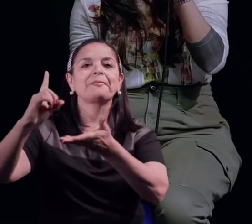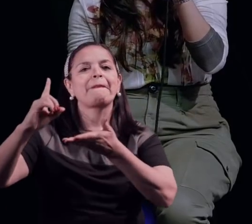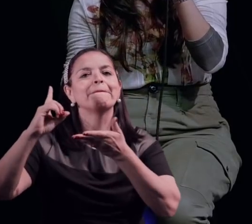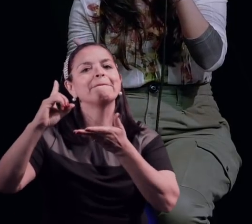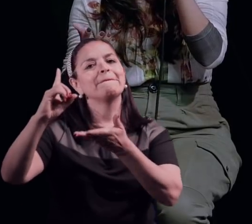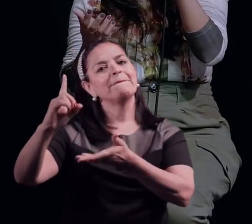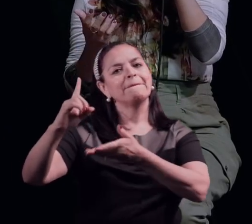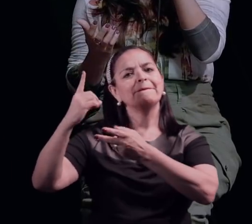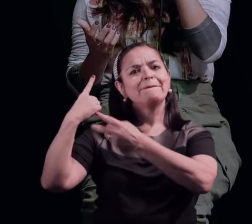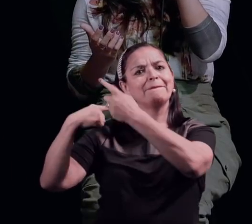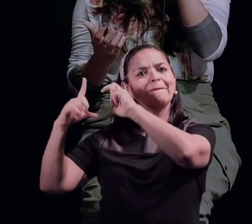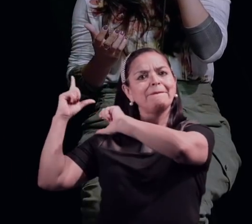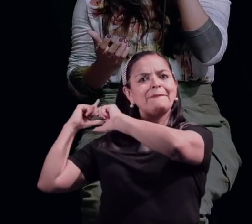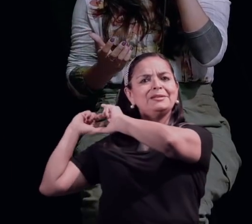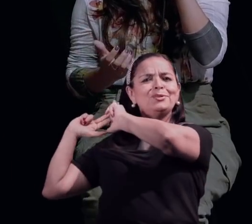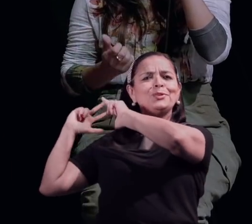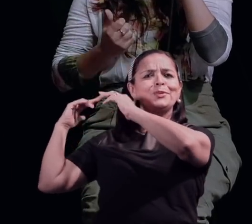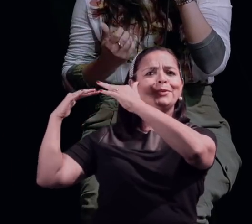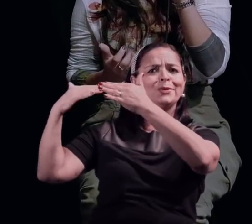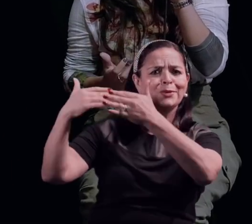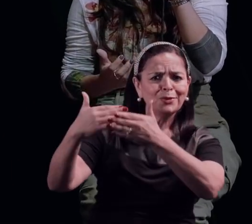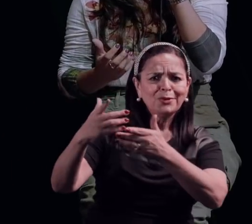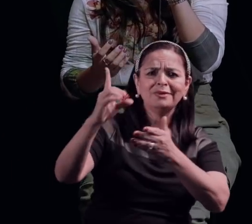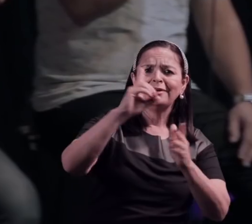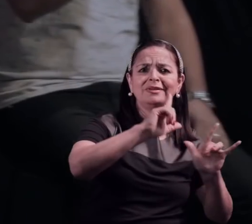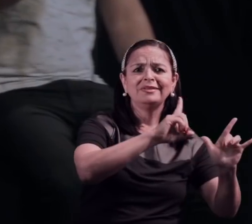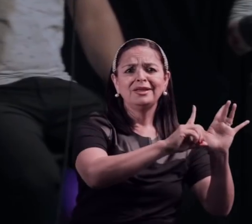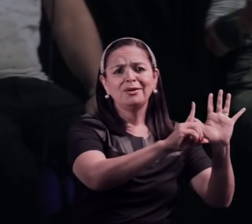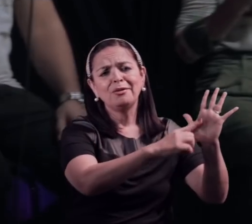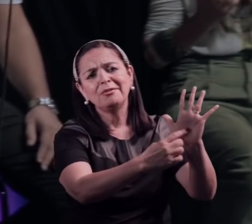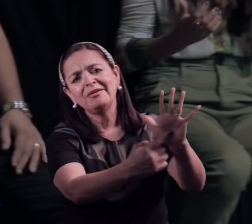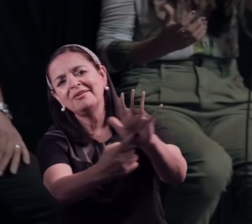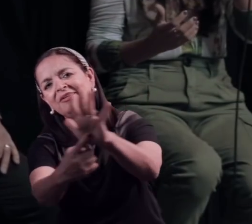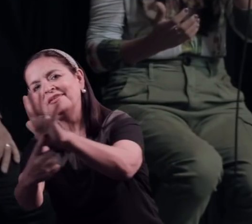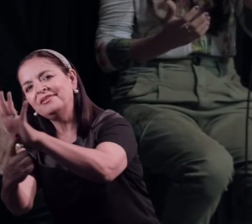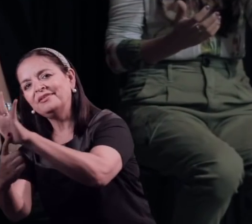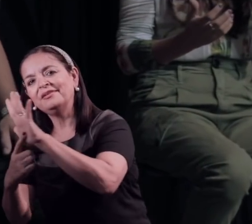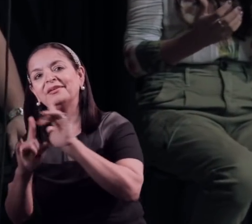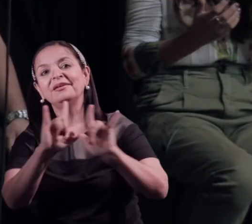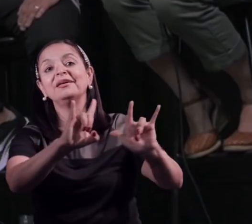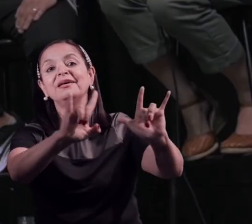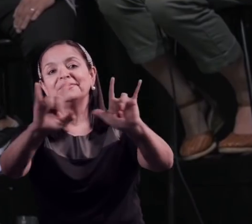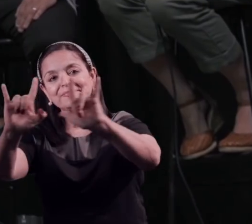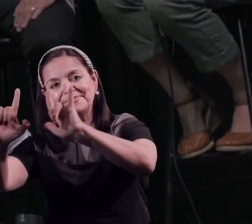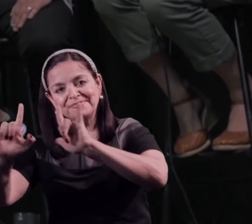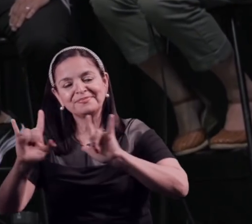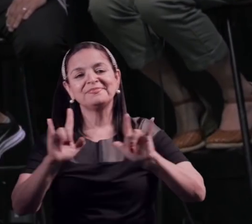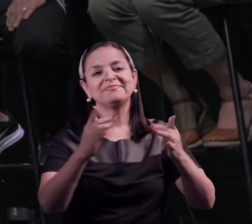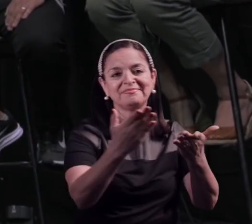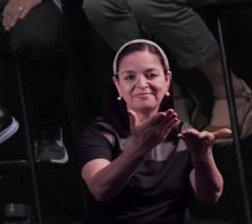No correr da história, revelando teu amor,